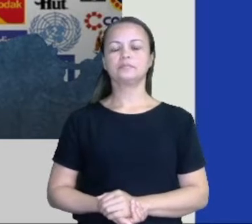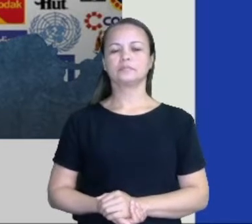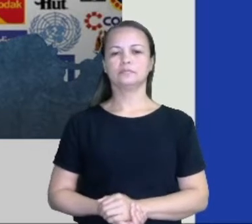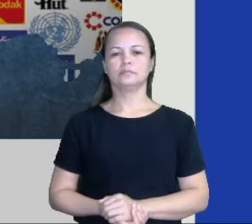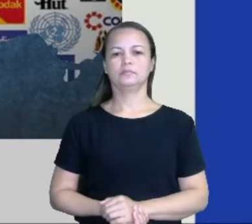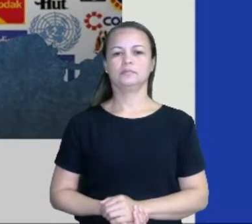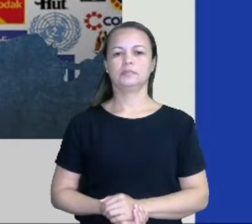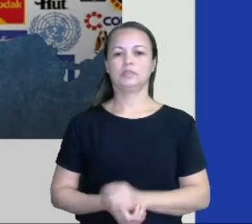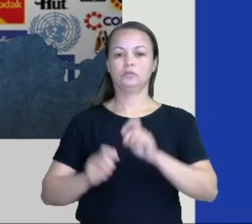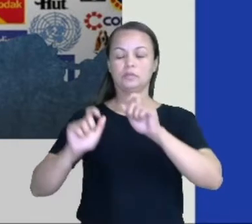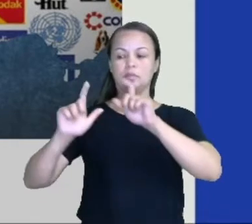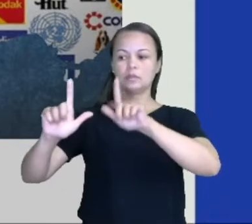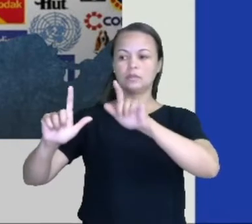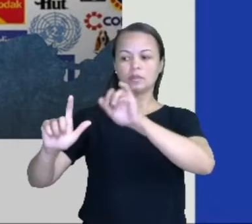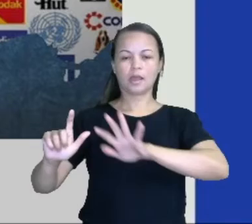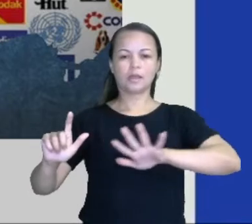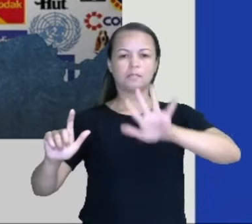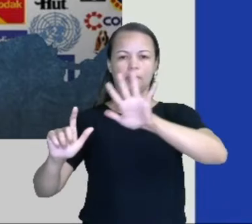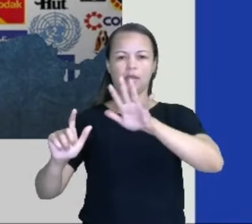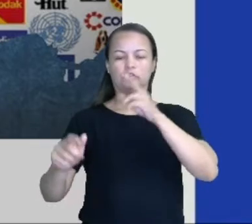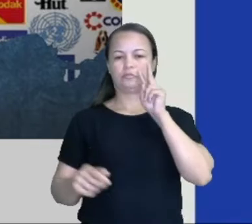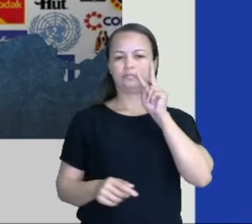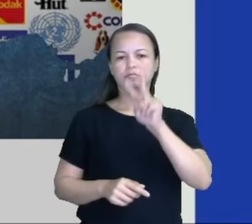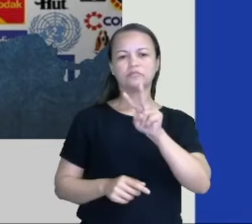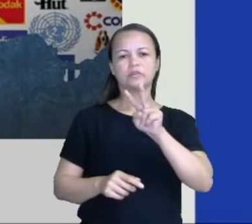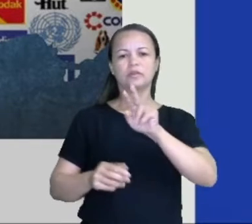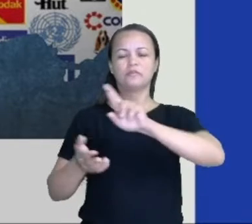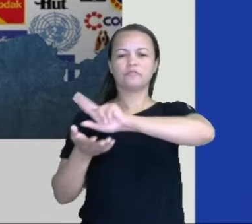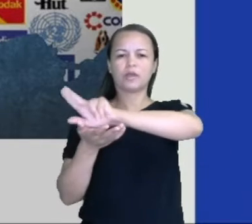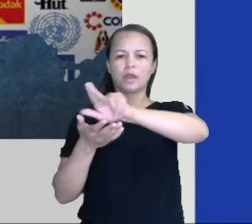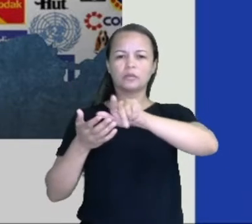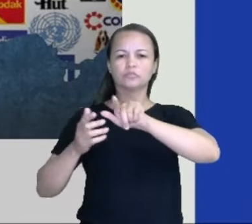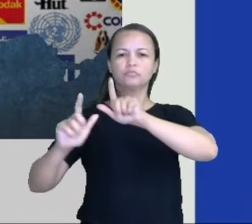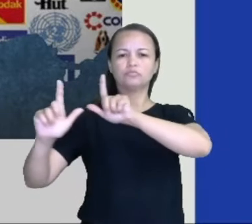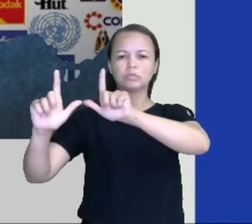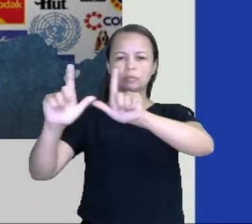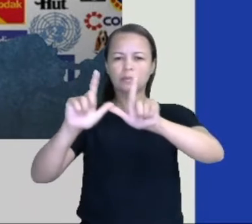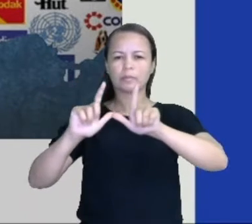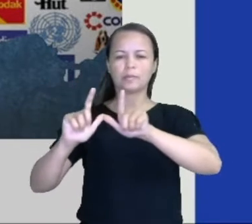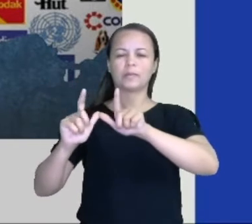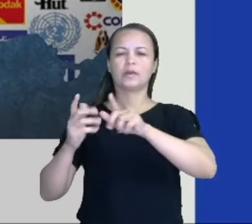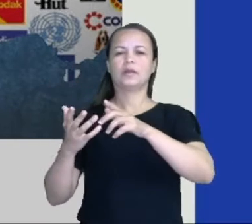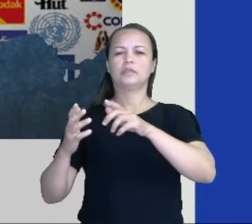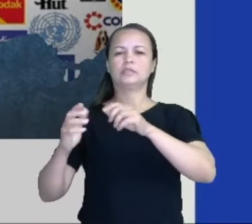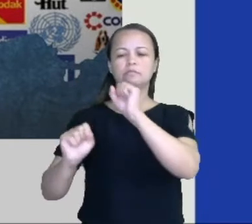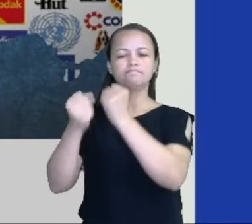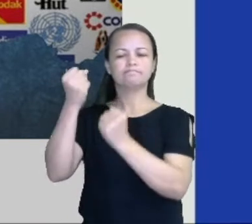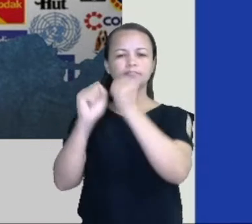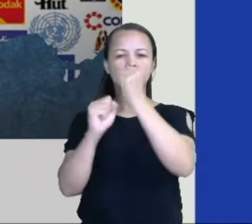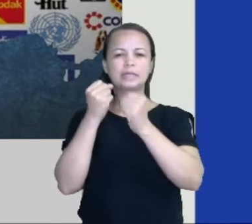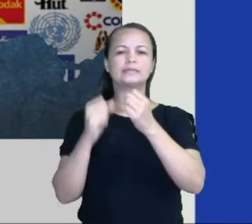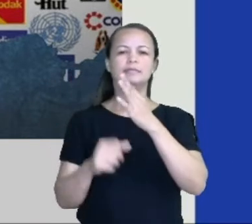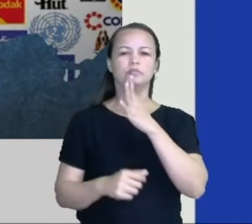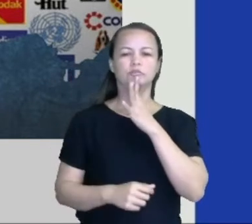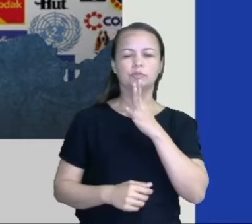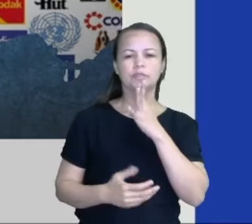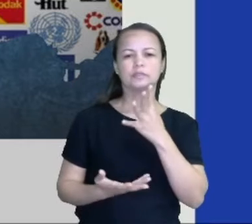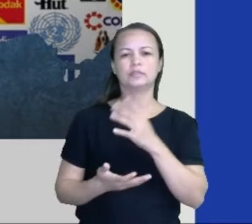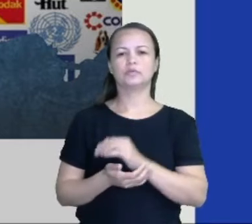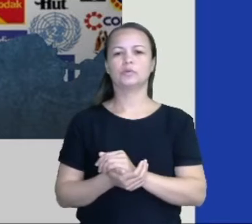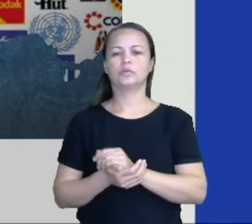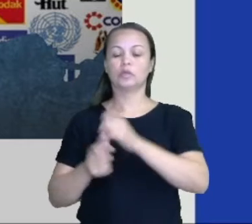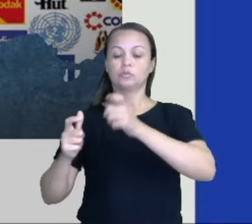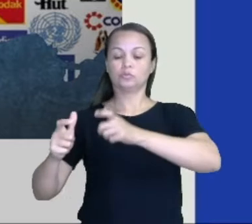Então, nessa imagem, a gente vê vários logos de empresas que são bastante conhecidas, né? Então, elas